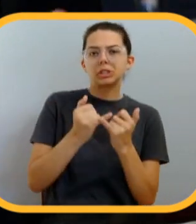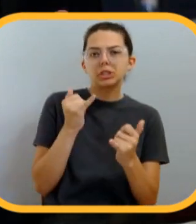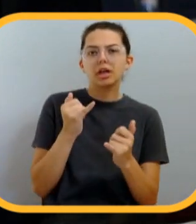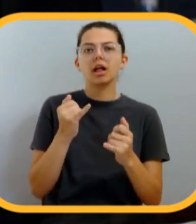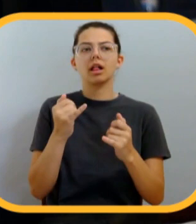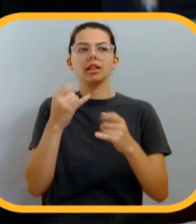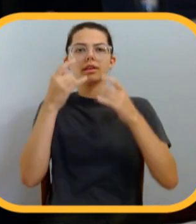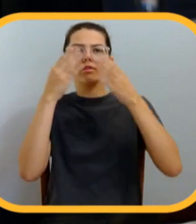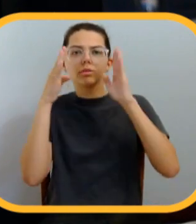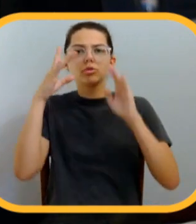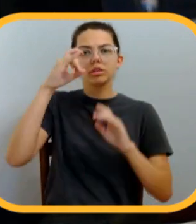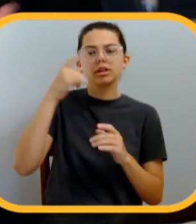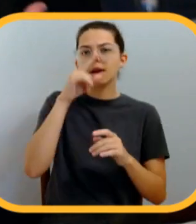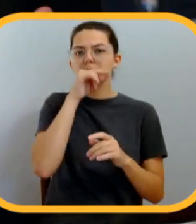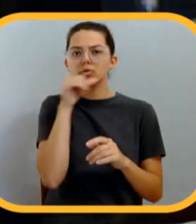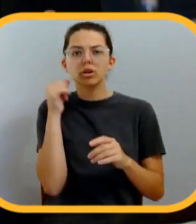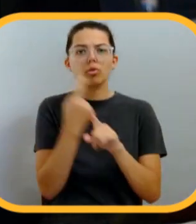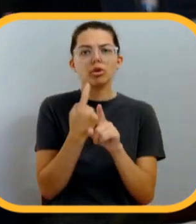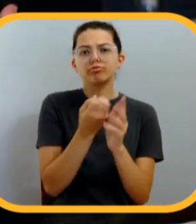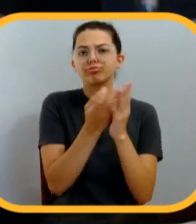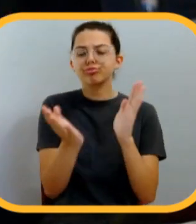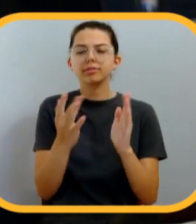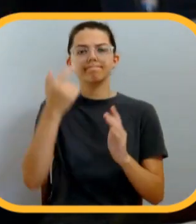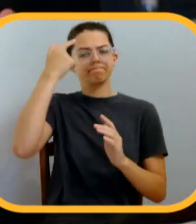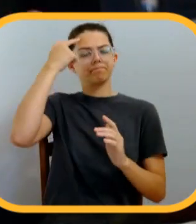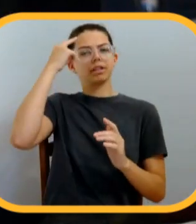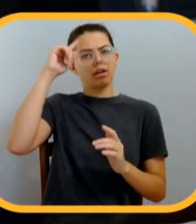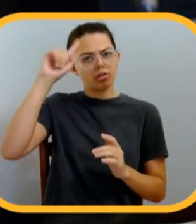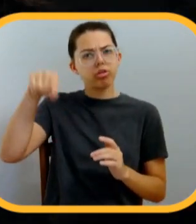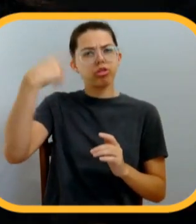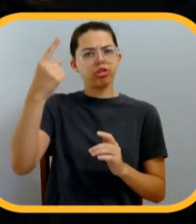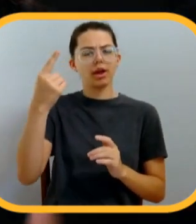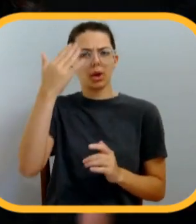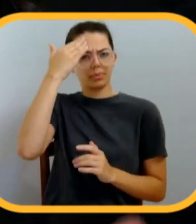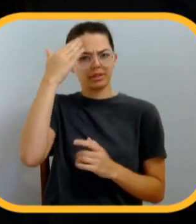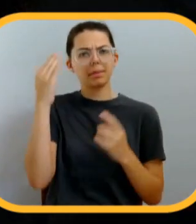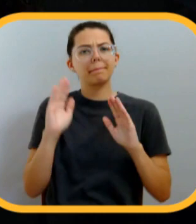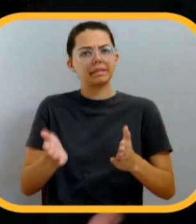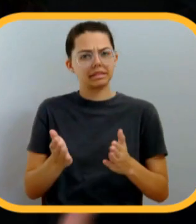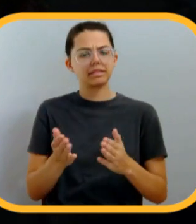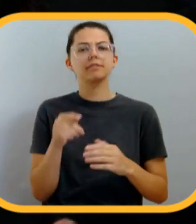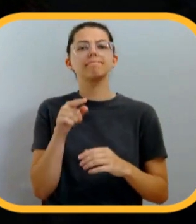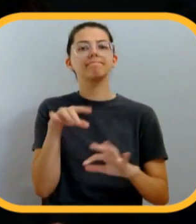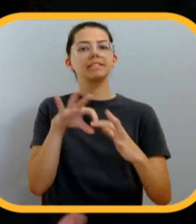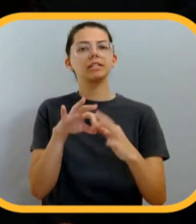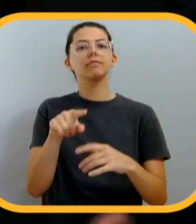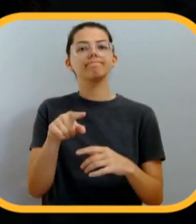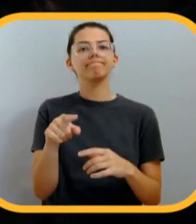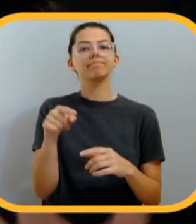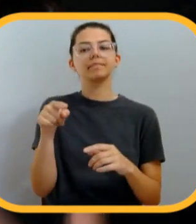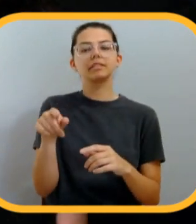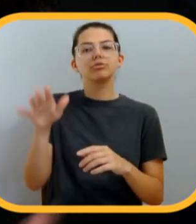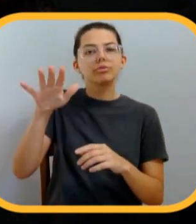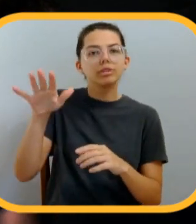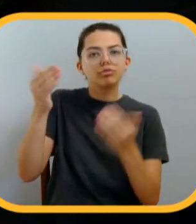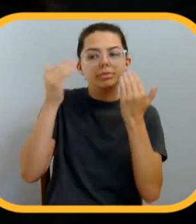e destas redes sociais, ter essa consciência, ter este saber, não é? Essa competência, saber de facto o que é